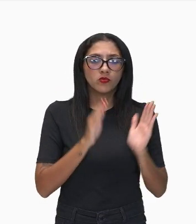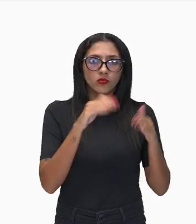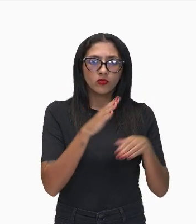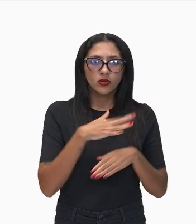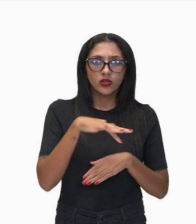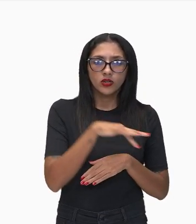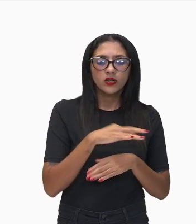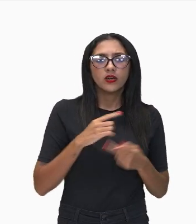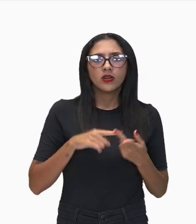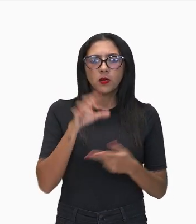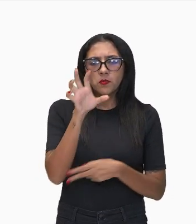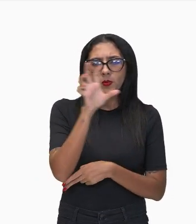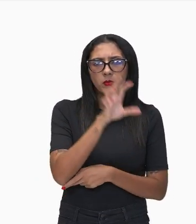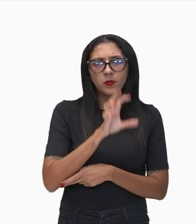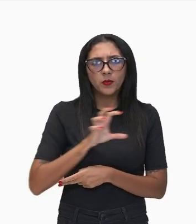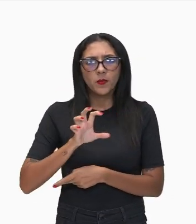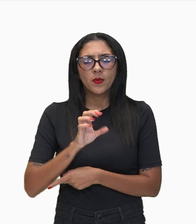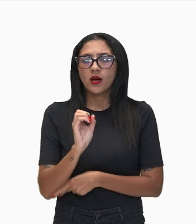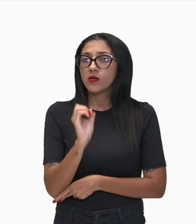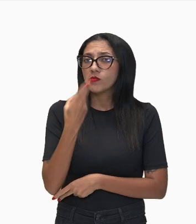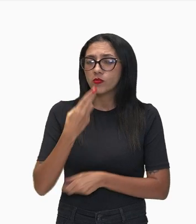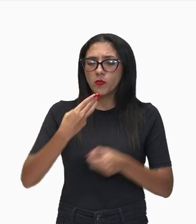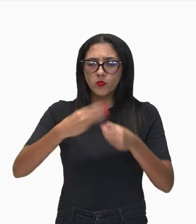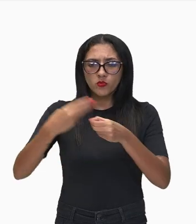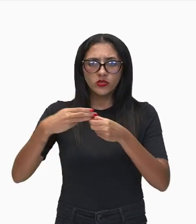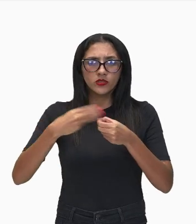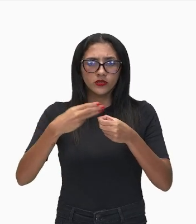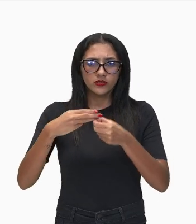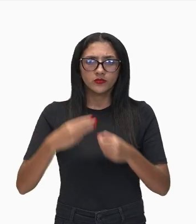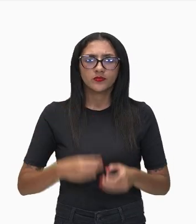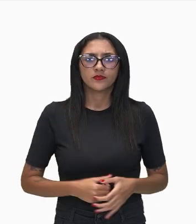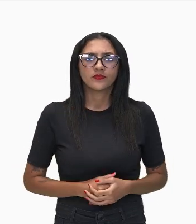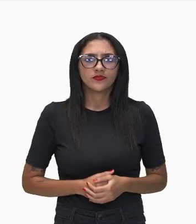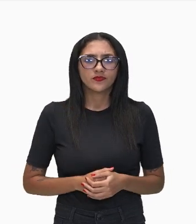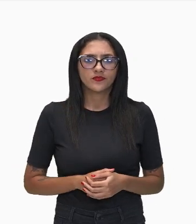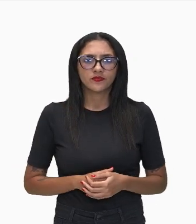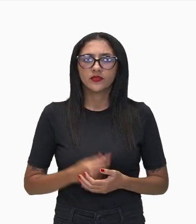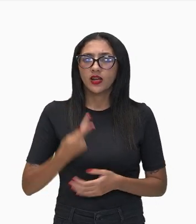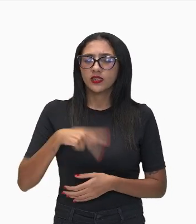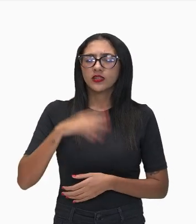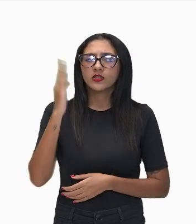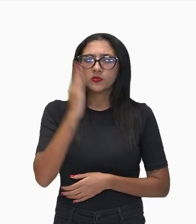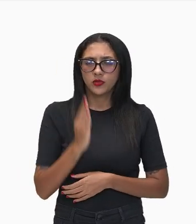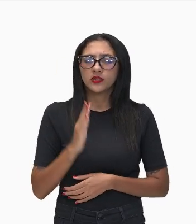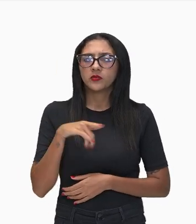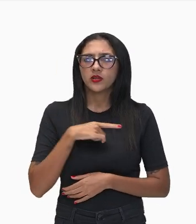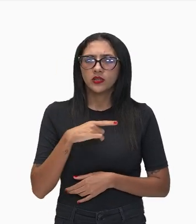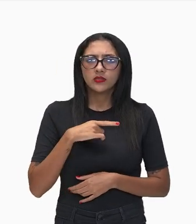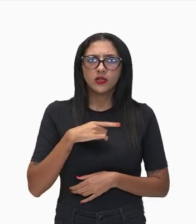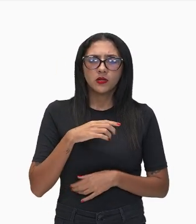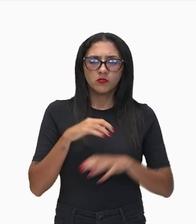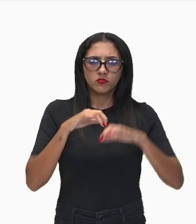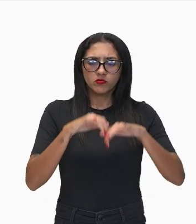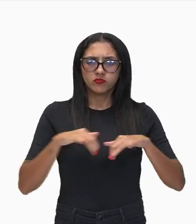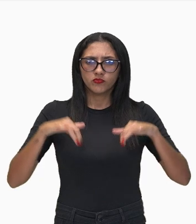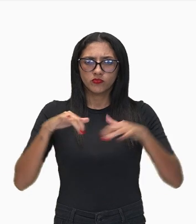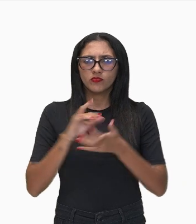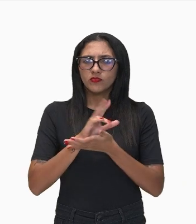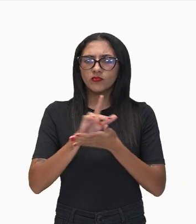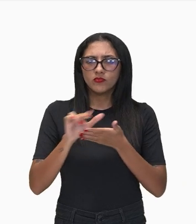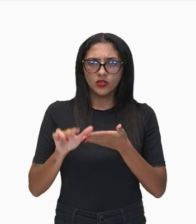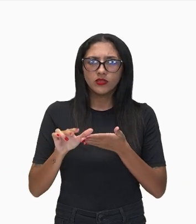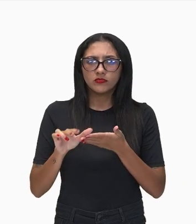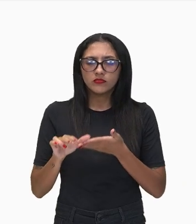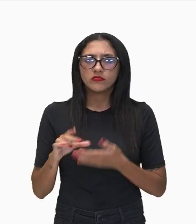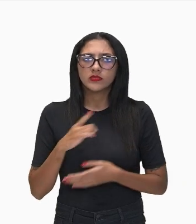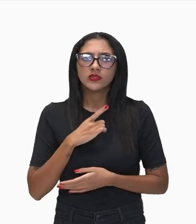províncias, regiões ou municípios, né? Então, o Brasil, né, é dividido, né, esses níveis geográficos aí são os